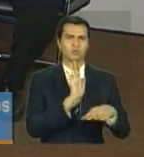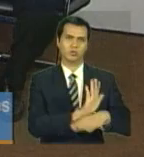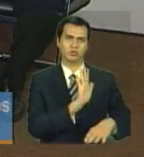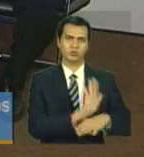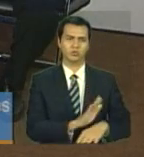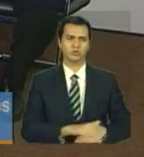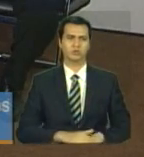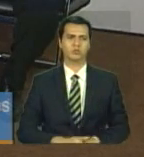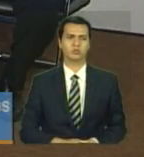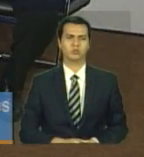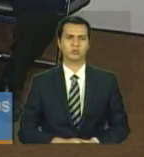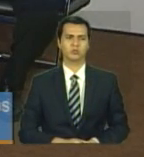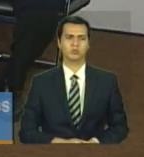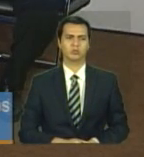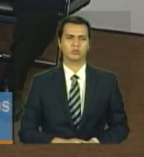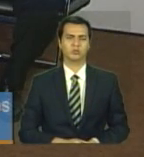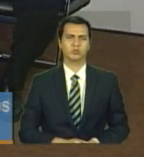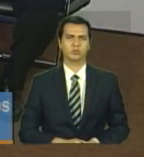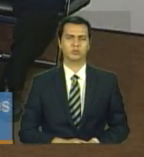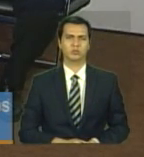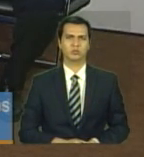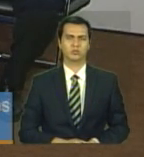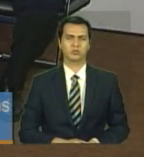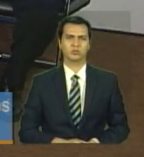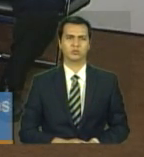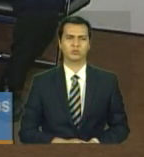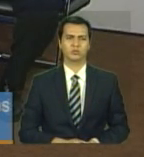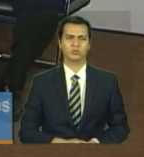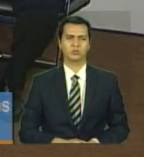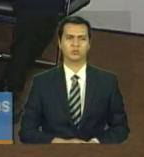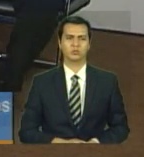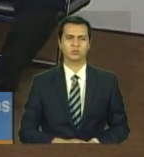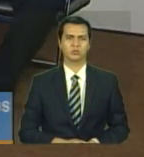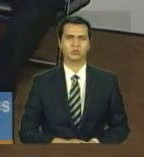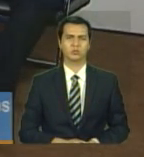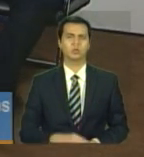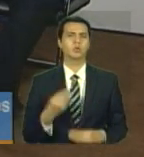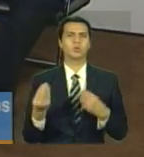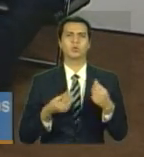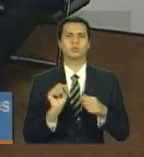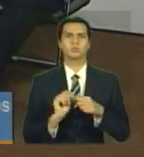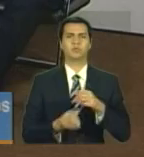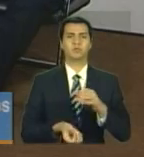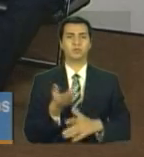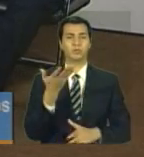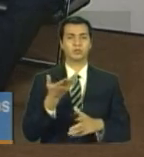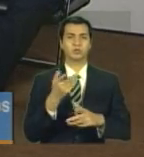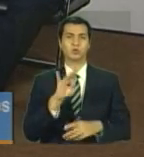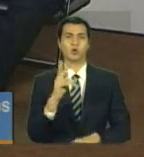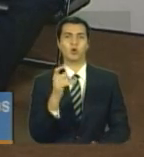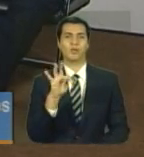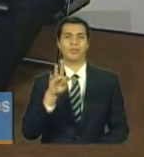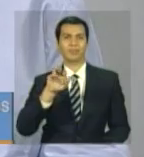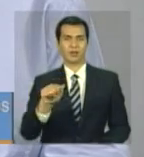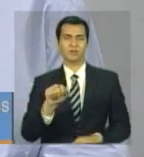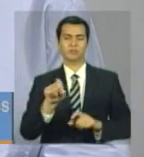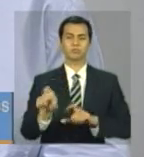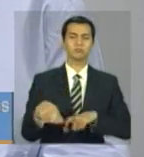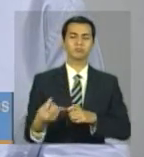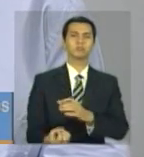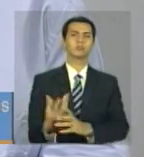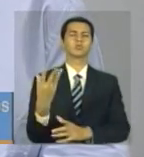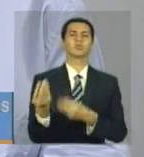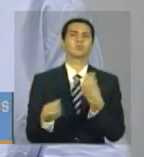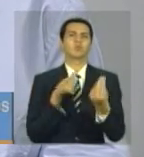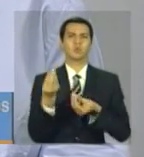vulnerabilidade. A questão dessa implantação das hortas comunitárias, no caso. O Ministério também, ao longo desses anos, ele também